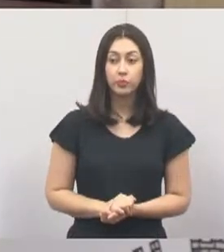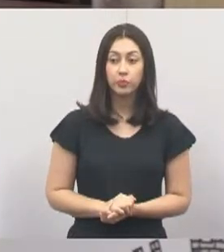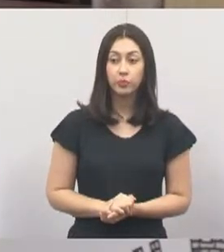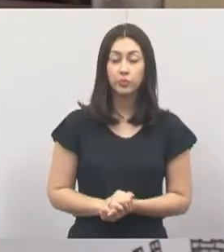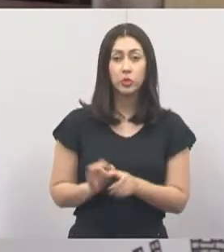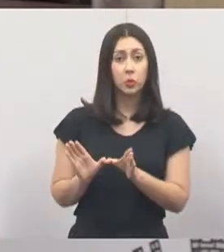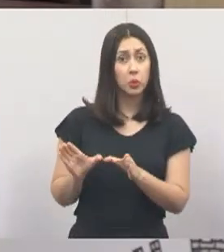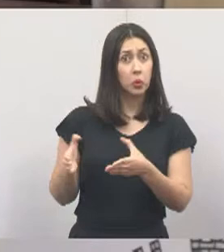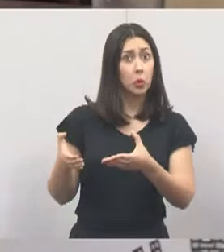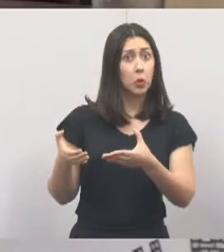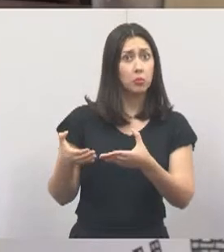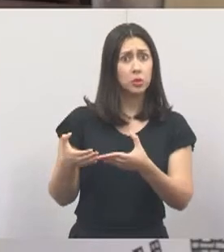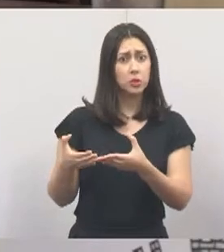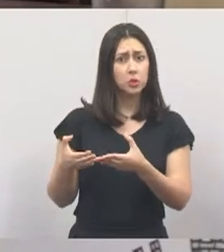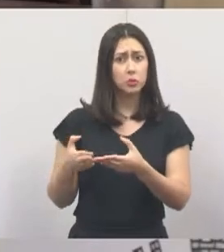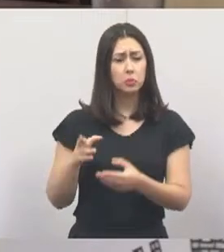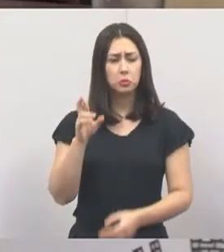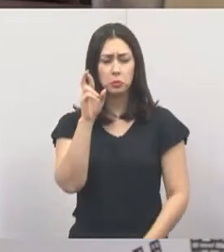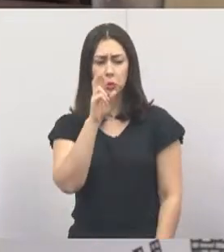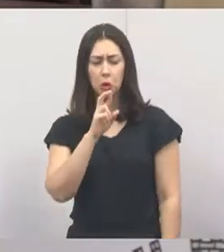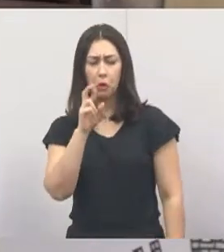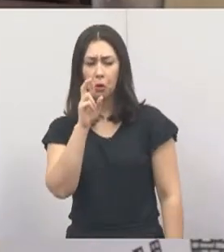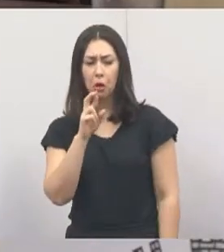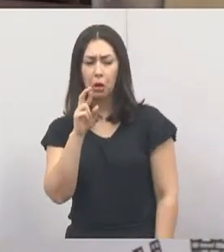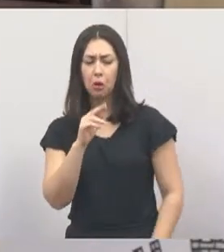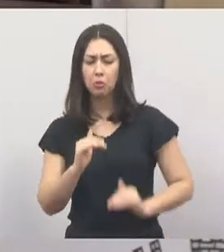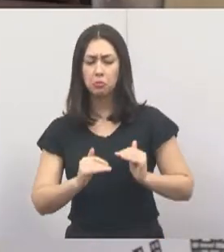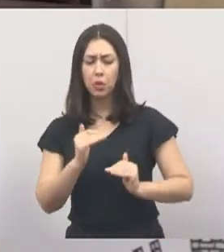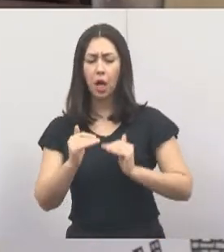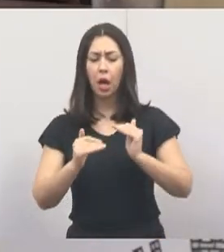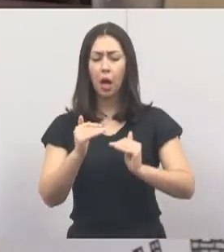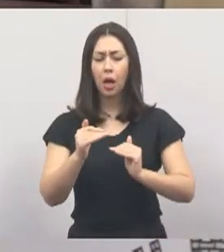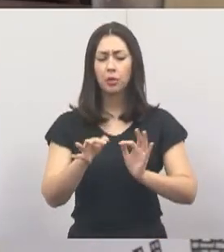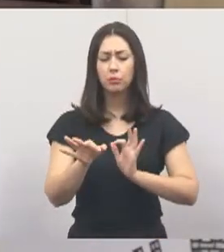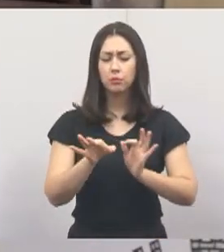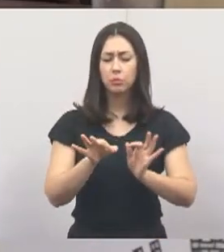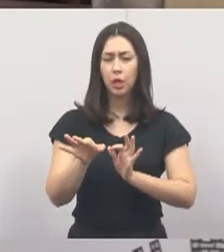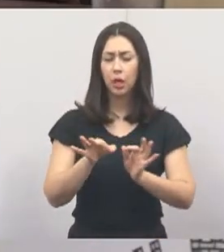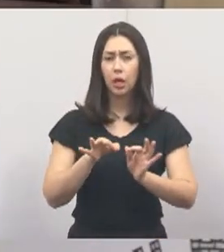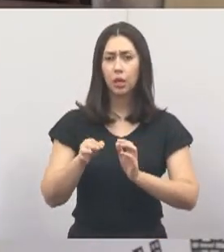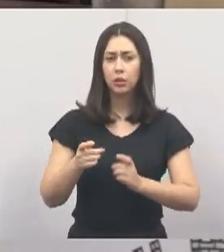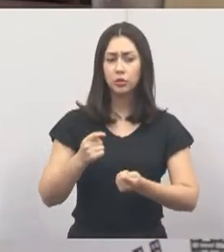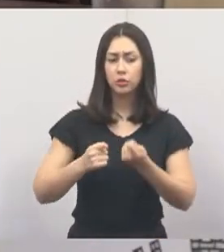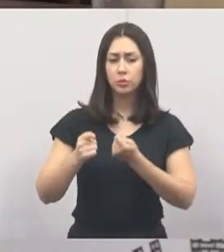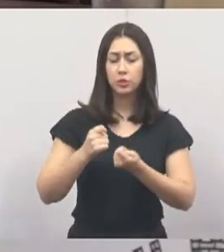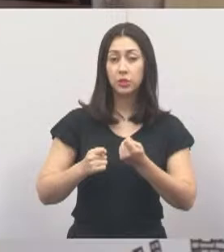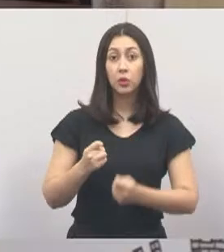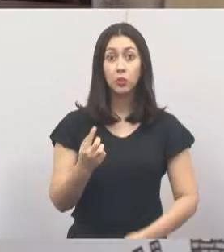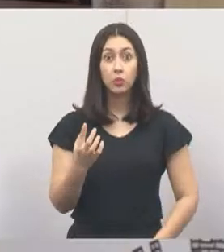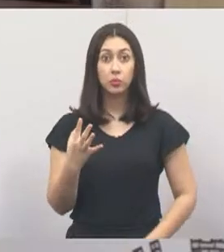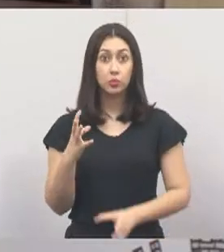Comissão de avaliação de desempenho e para processo administrativo, quantidade 3,